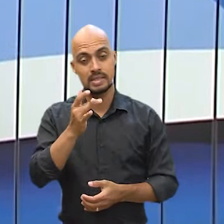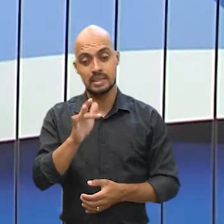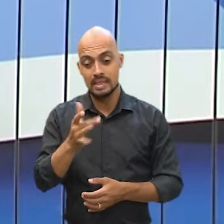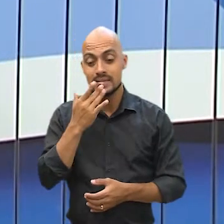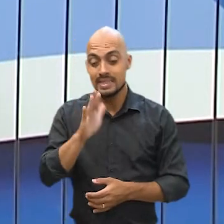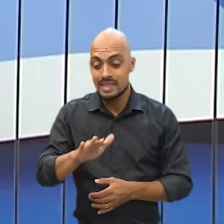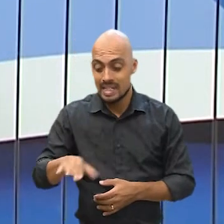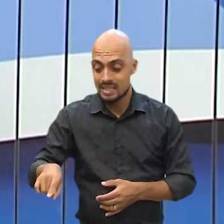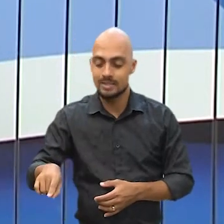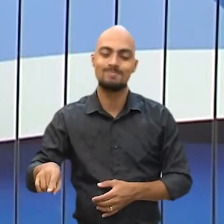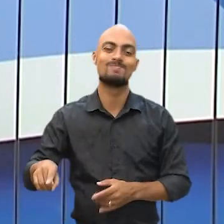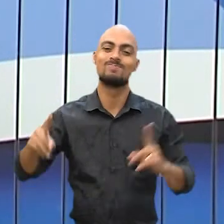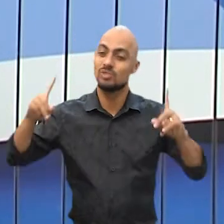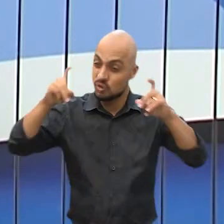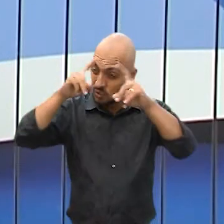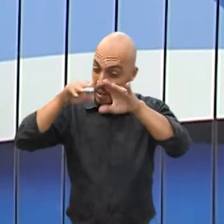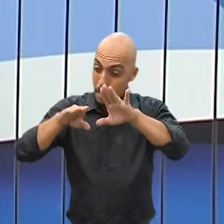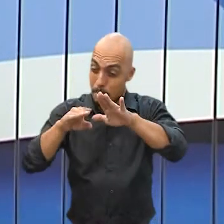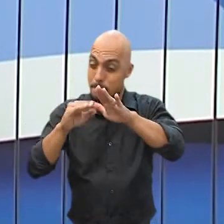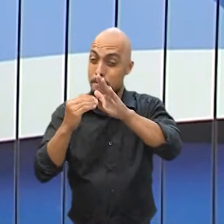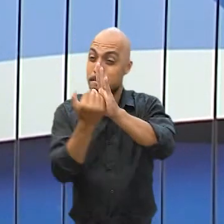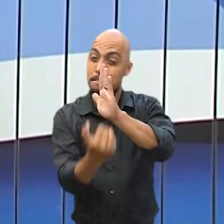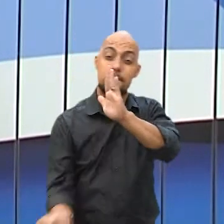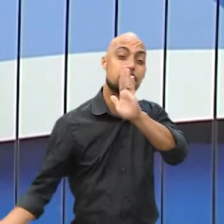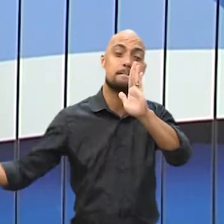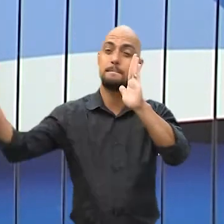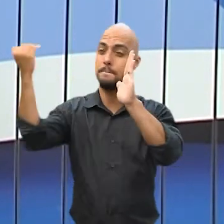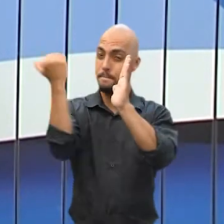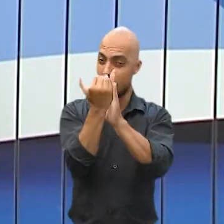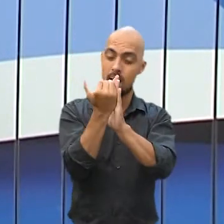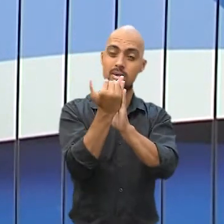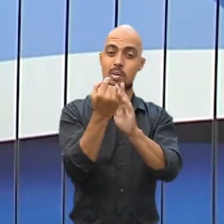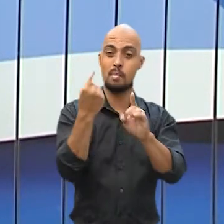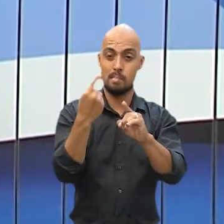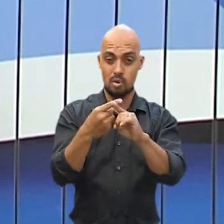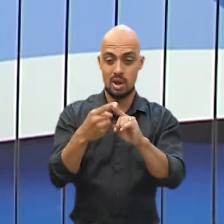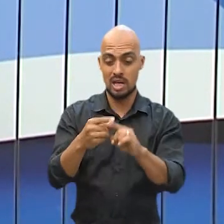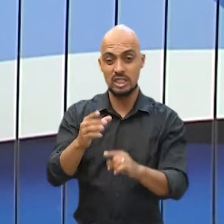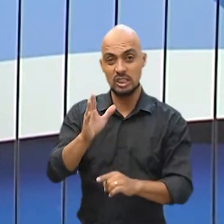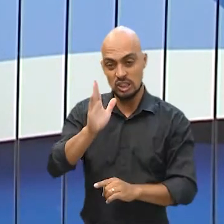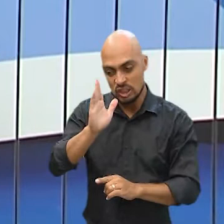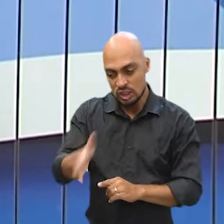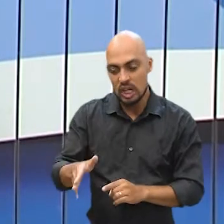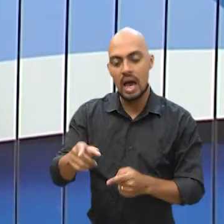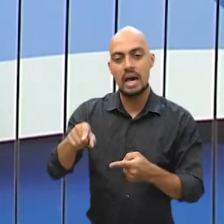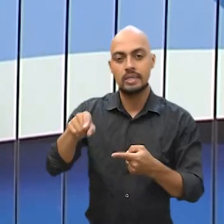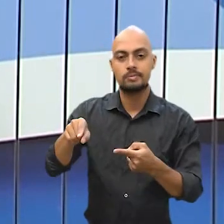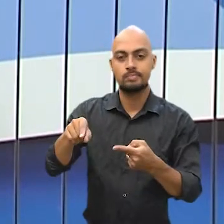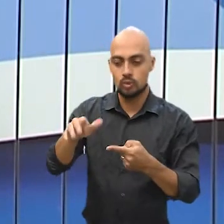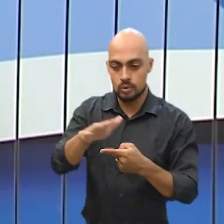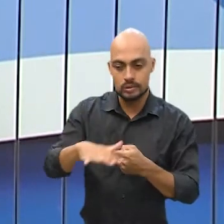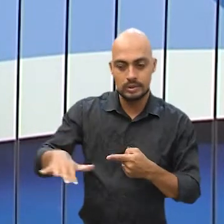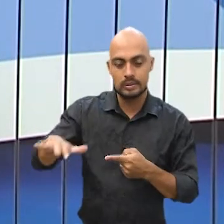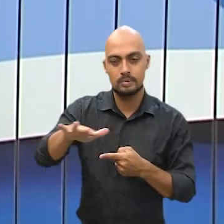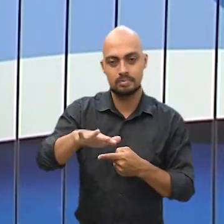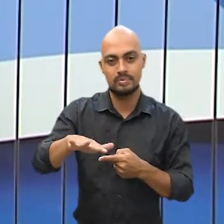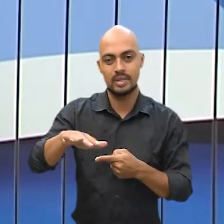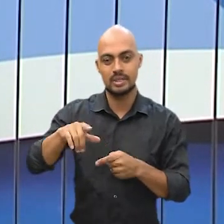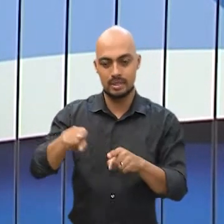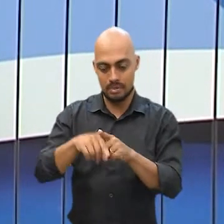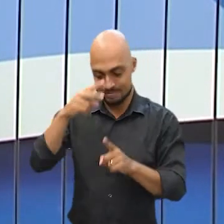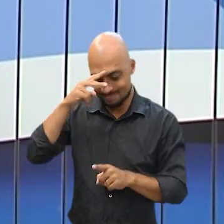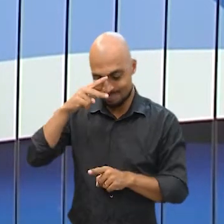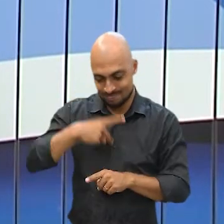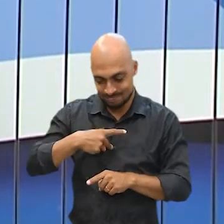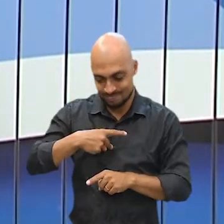é certamente maior, uma vez que, além da perda dela mesma, tem o ambiente externo atual, não